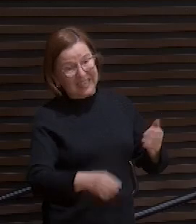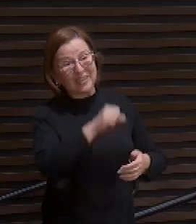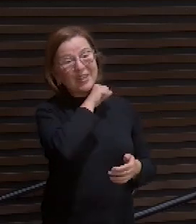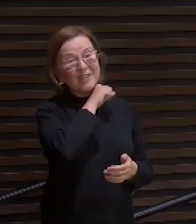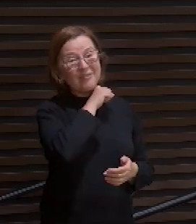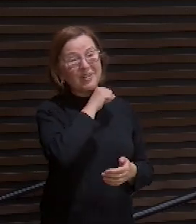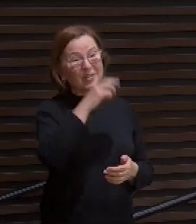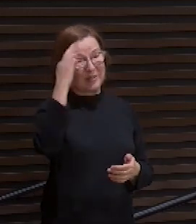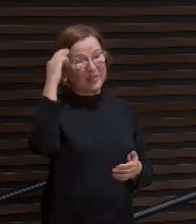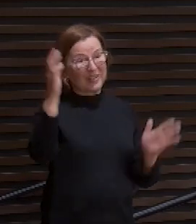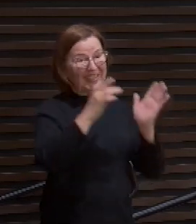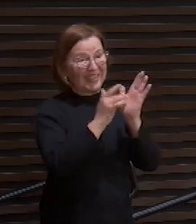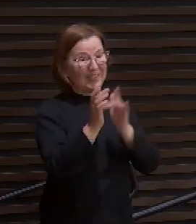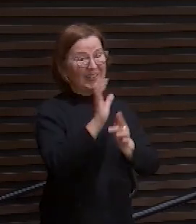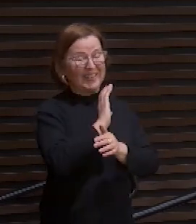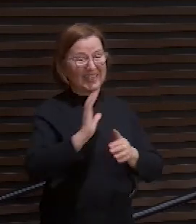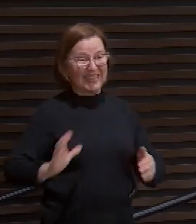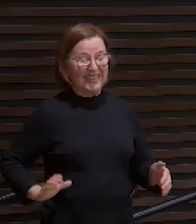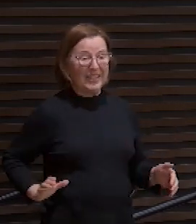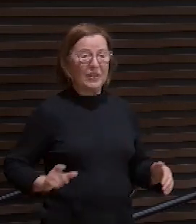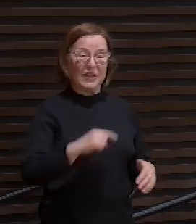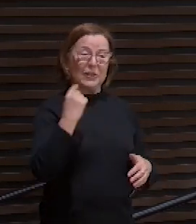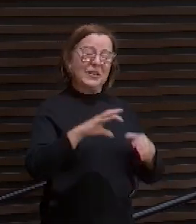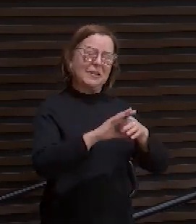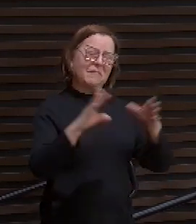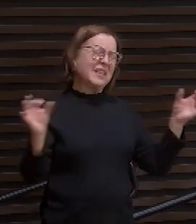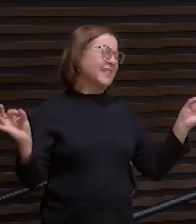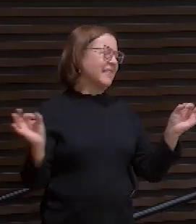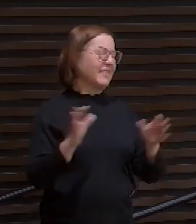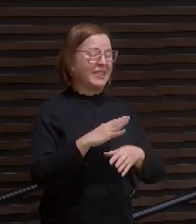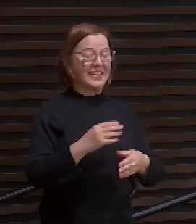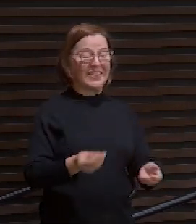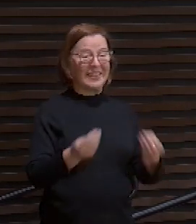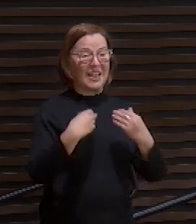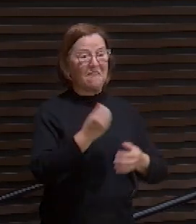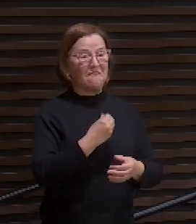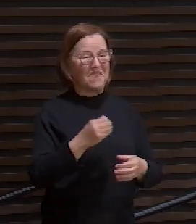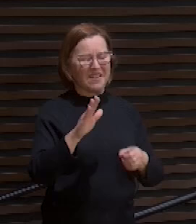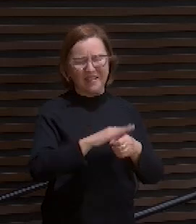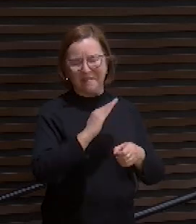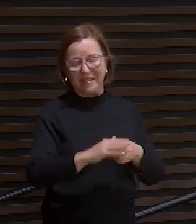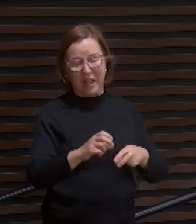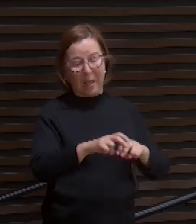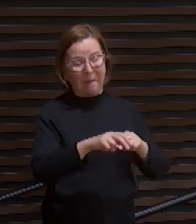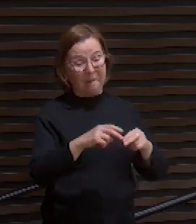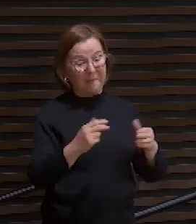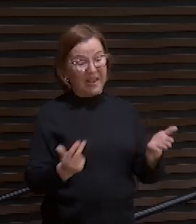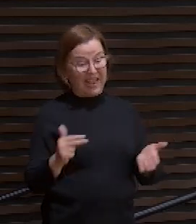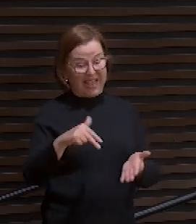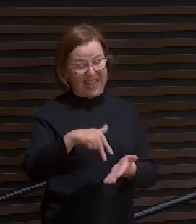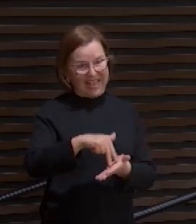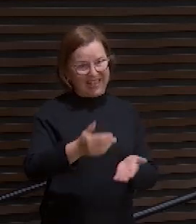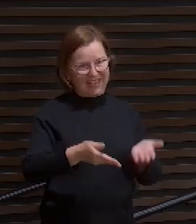Cristo, que nos liberta totalmente, que nos dá vida em abundância pela ressurreição.